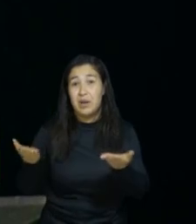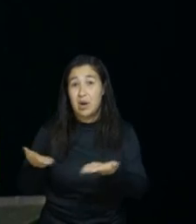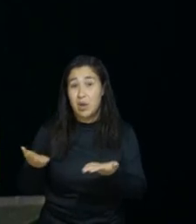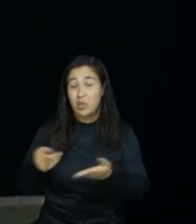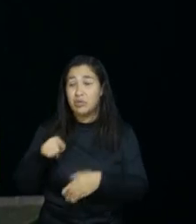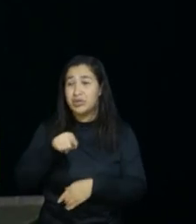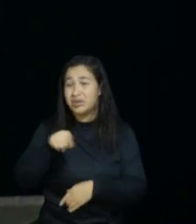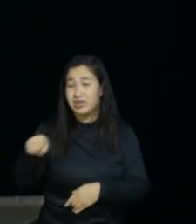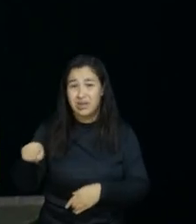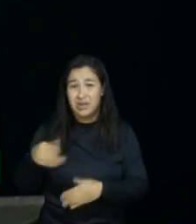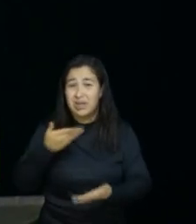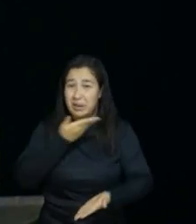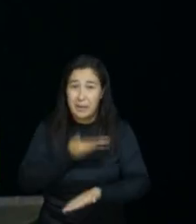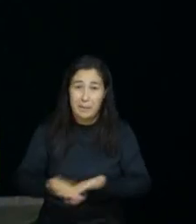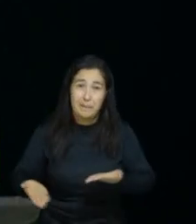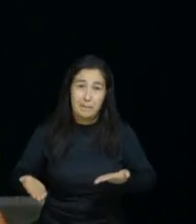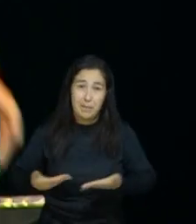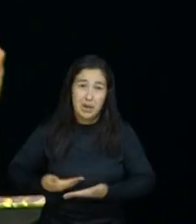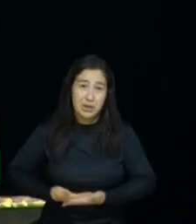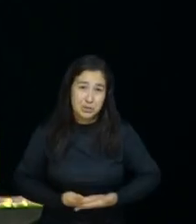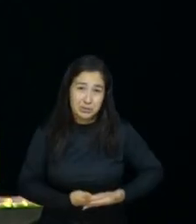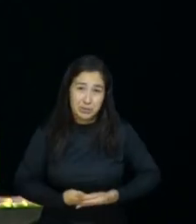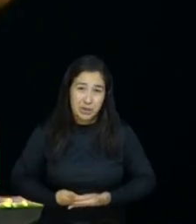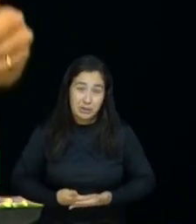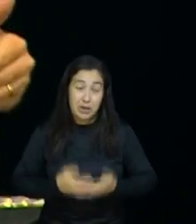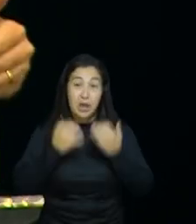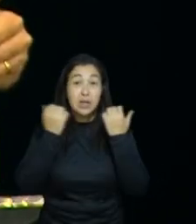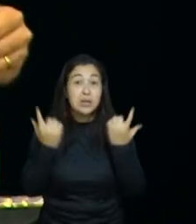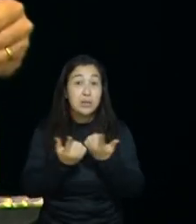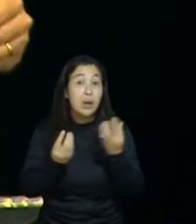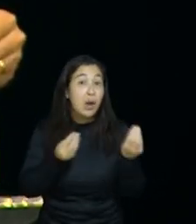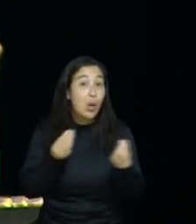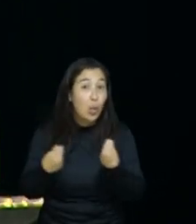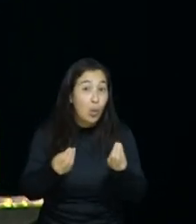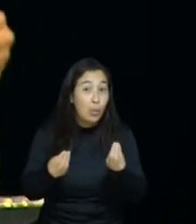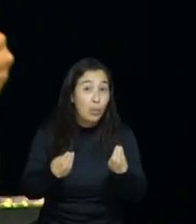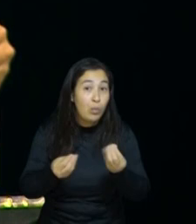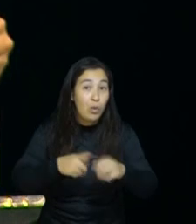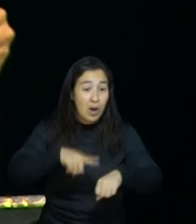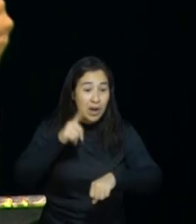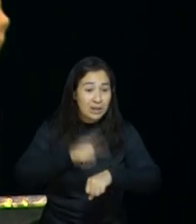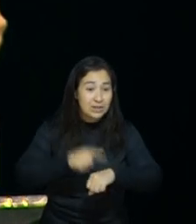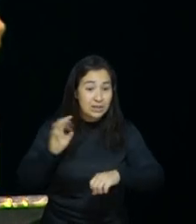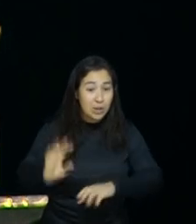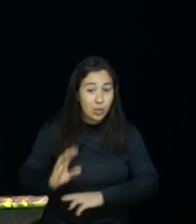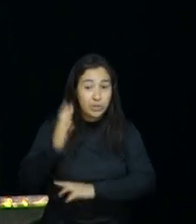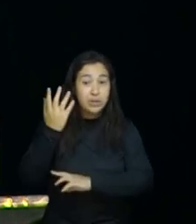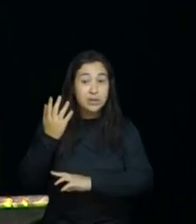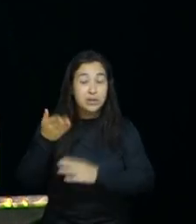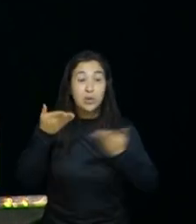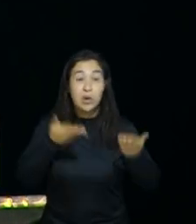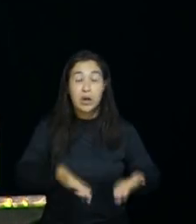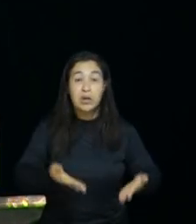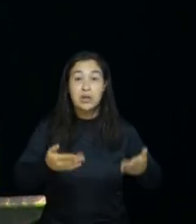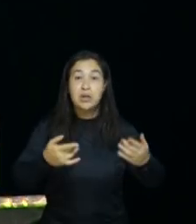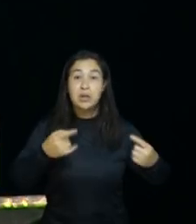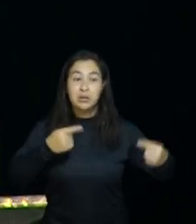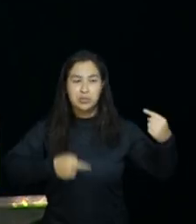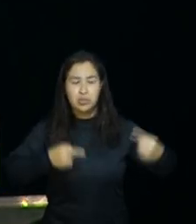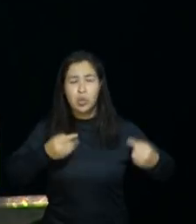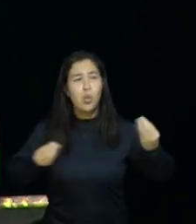vazio. E a Assembleia Legislativa também esteve aqui logo na sequência discutindo, deputado Marcos da Rosa, deputado Egídio,